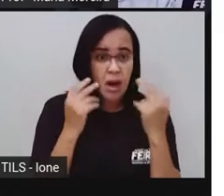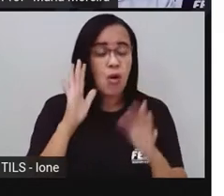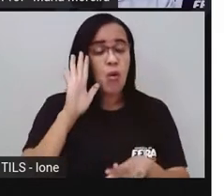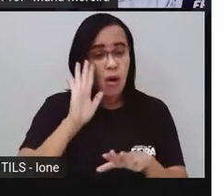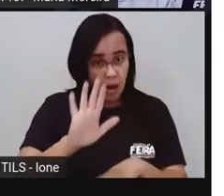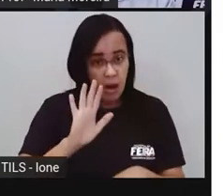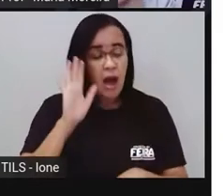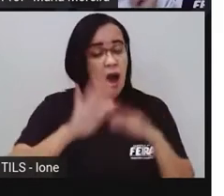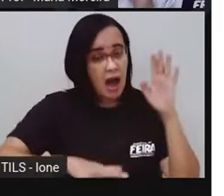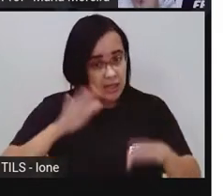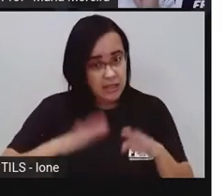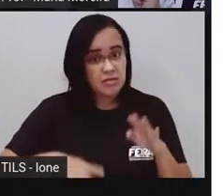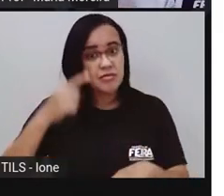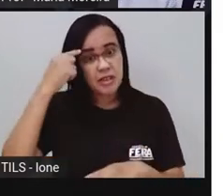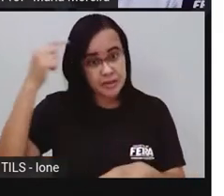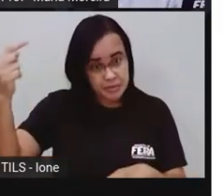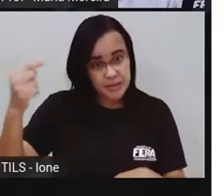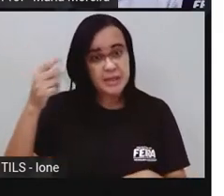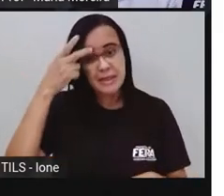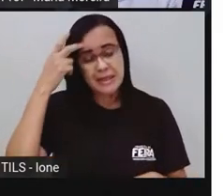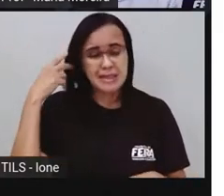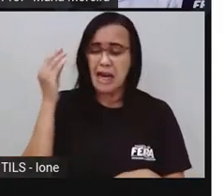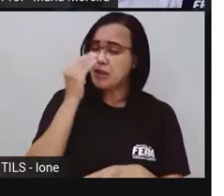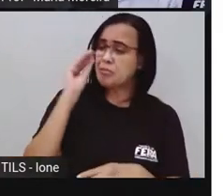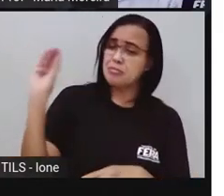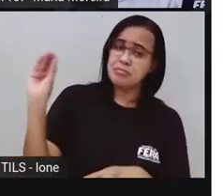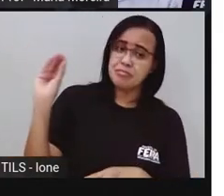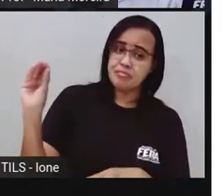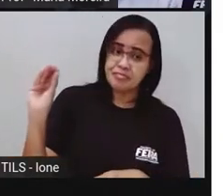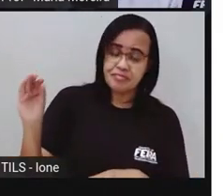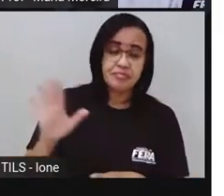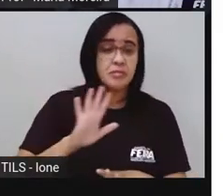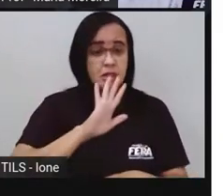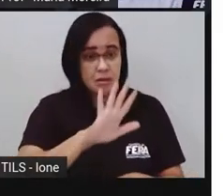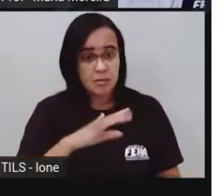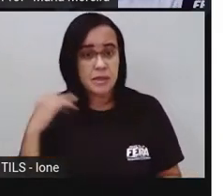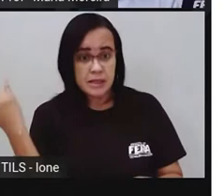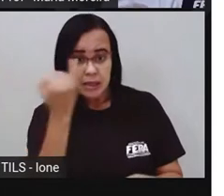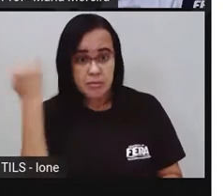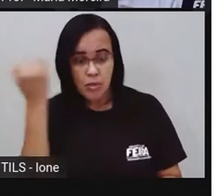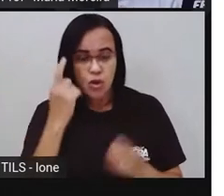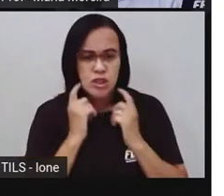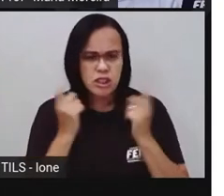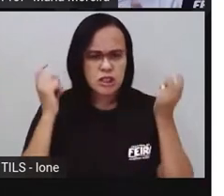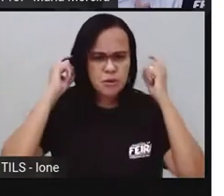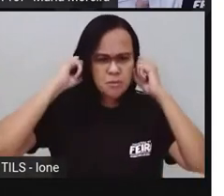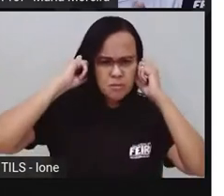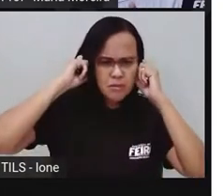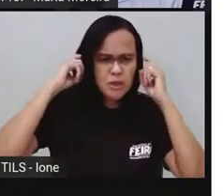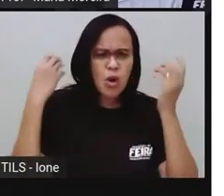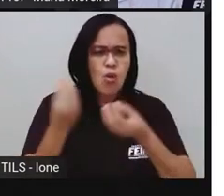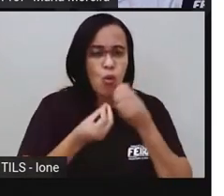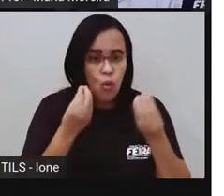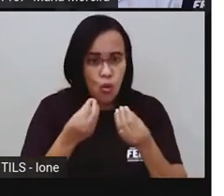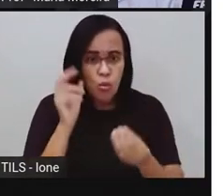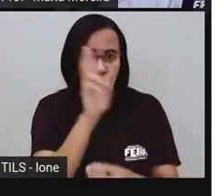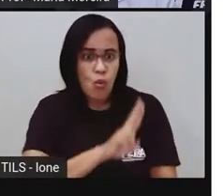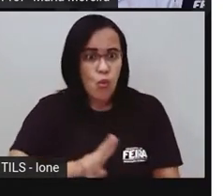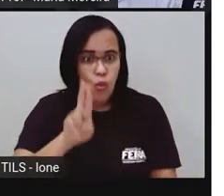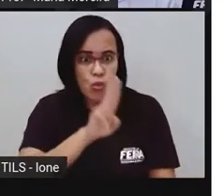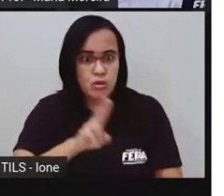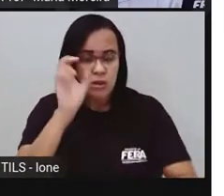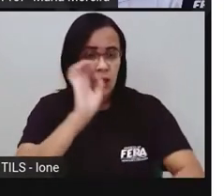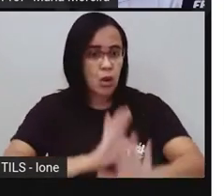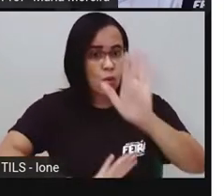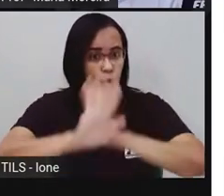importância aí né de ter um controle desse uso do fone tá bom e estima-se nessa imagina que a cada